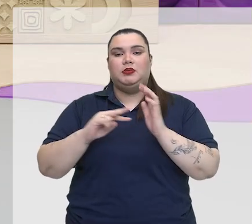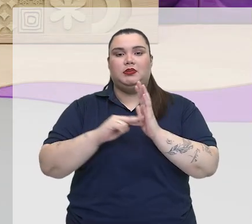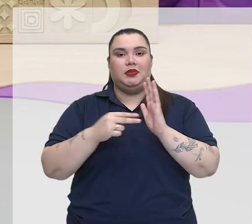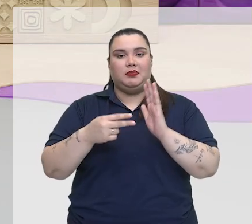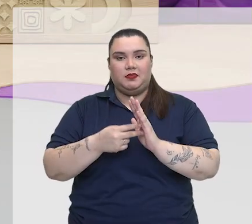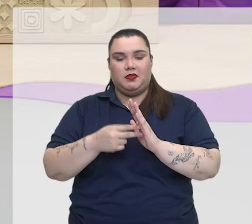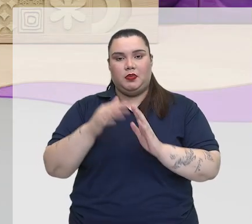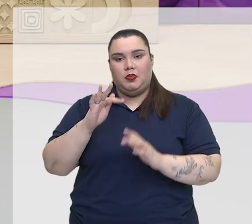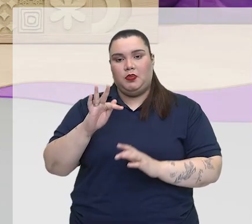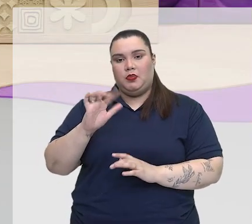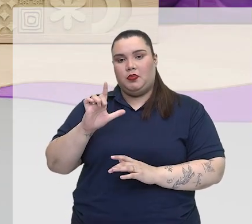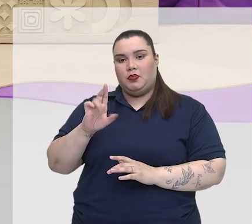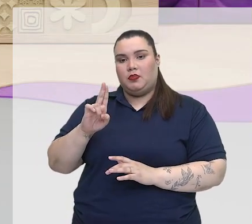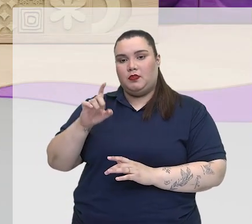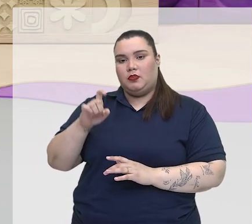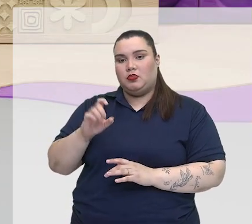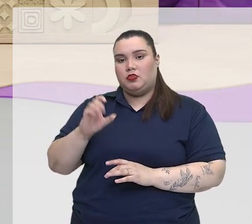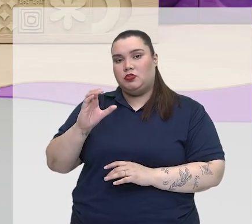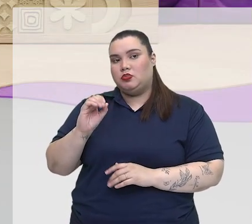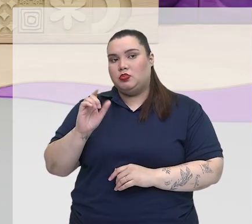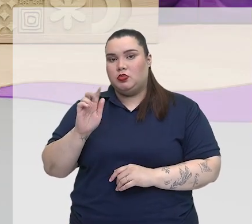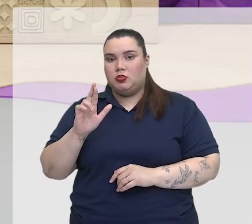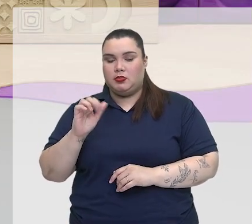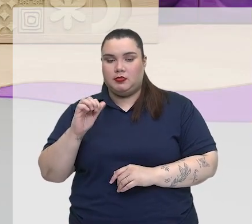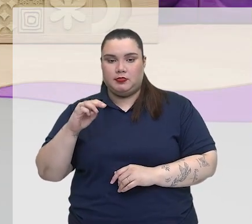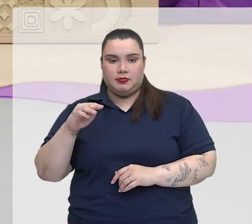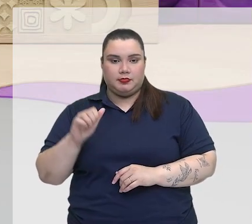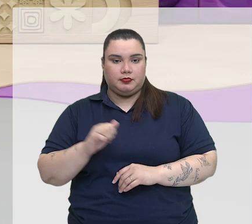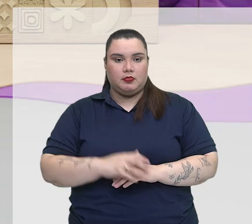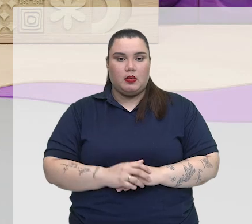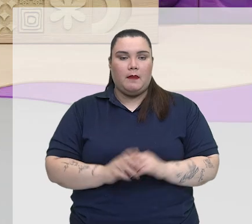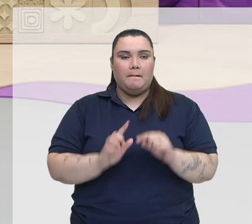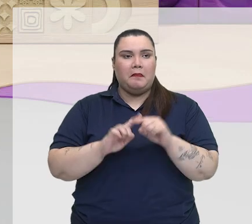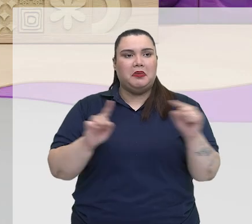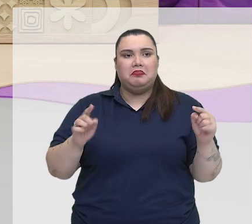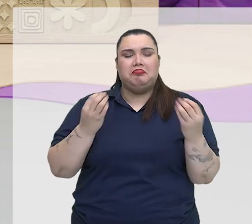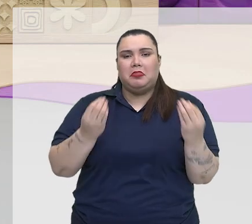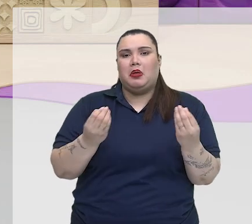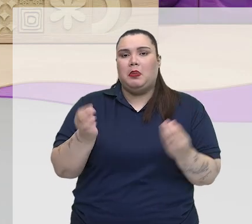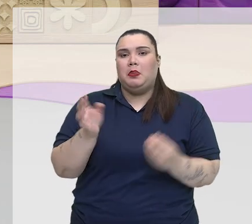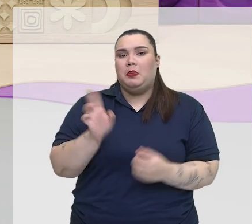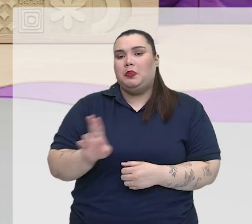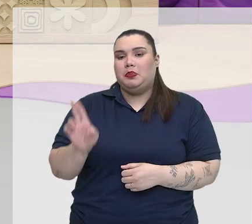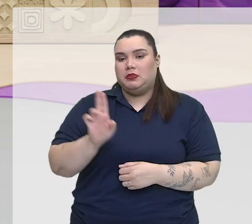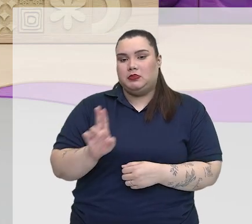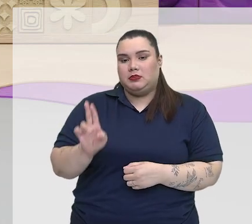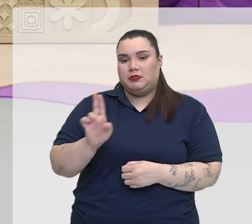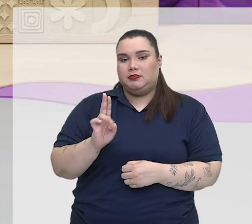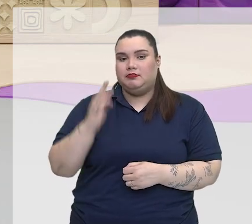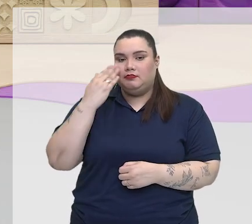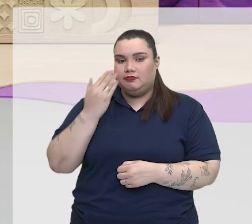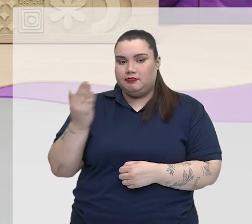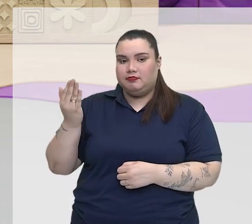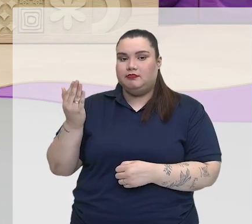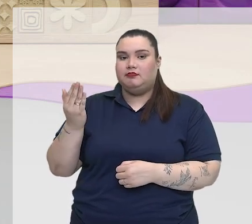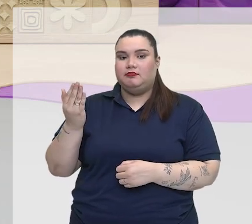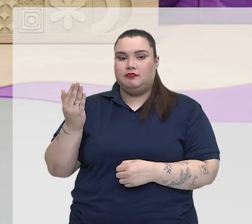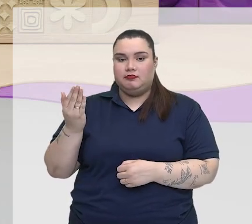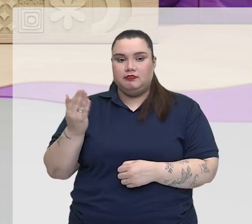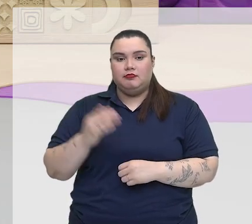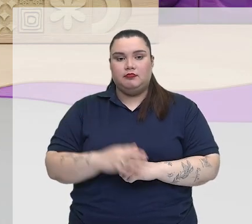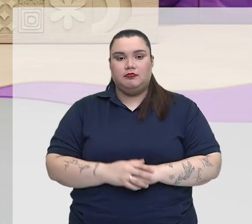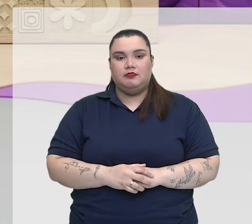ser um fluxograma. Mas, para que serve um fluxograma? Não.